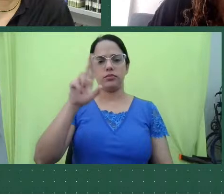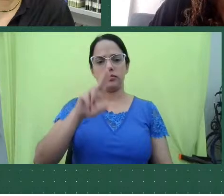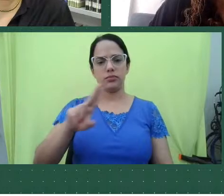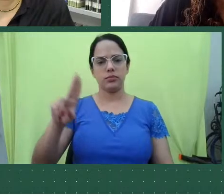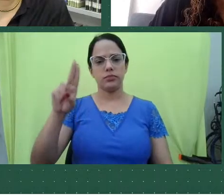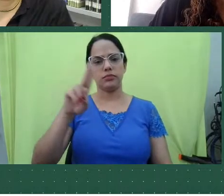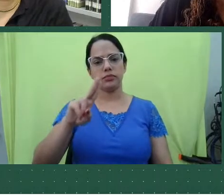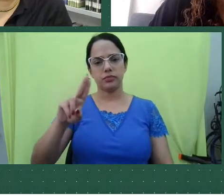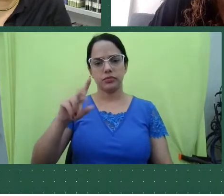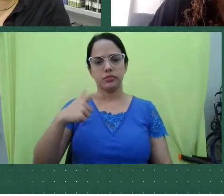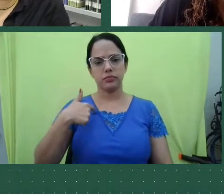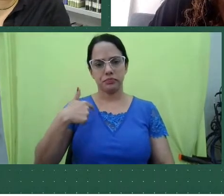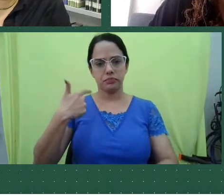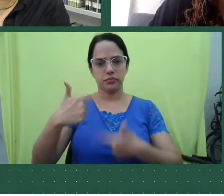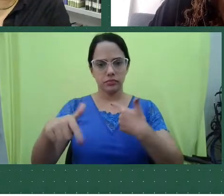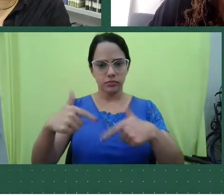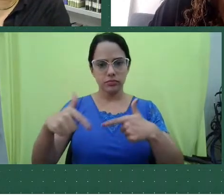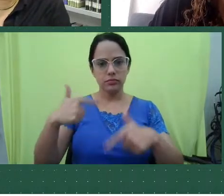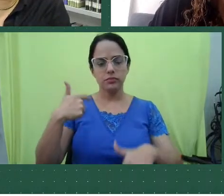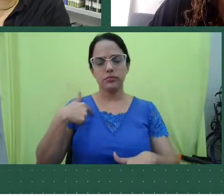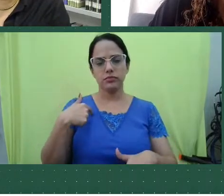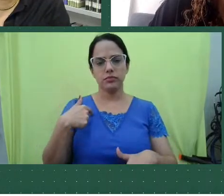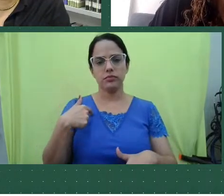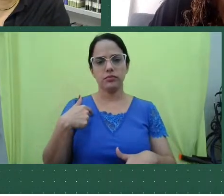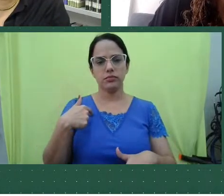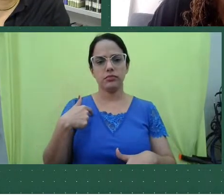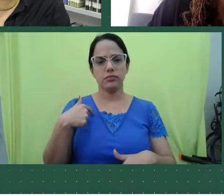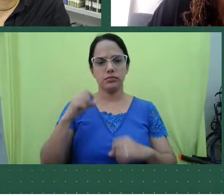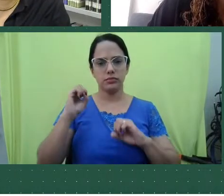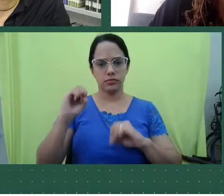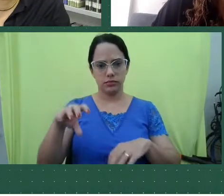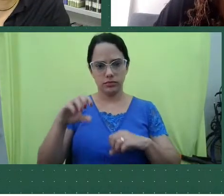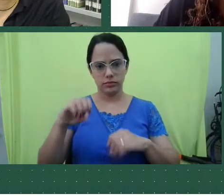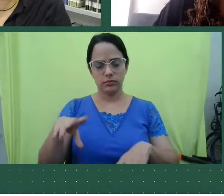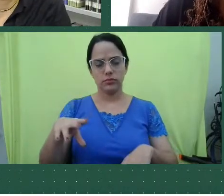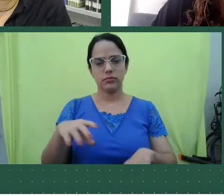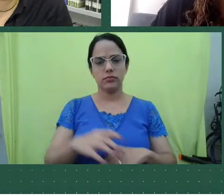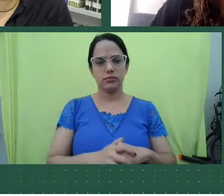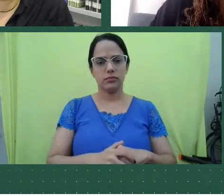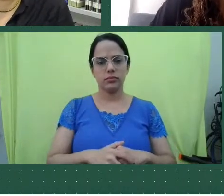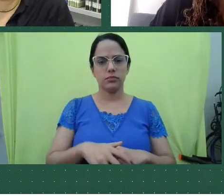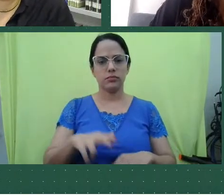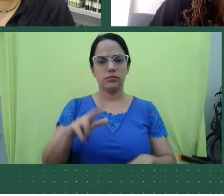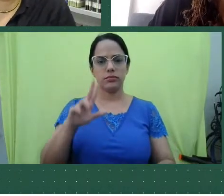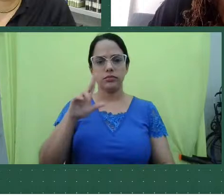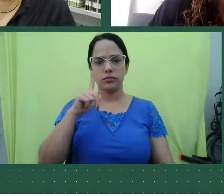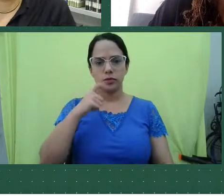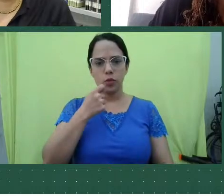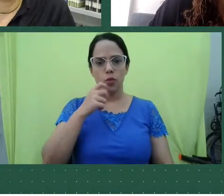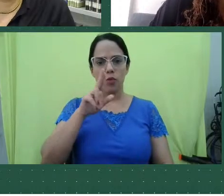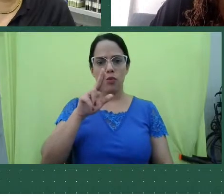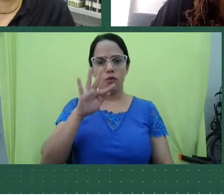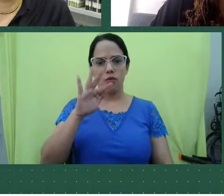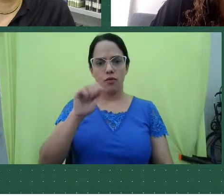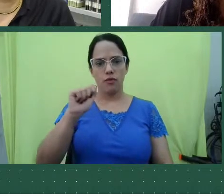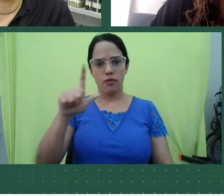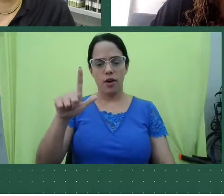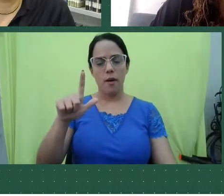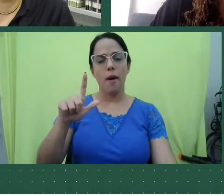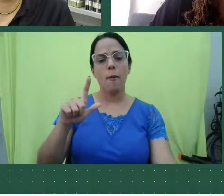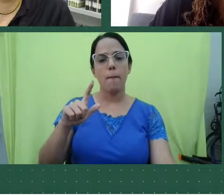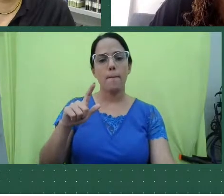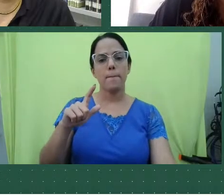universitário que eu atuo, que é o Hospital Universitário Professor Alberto Antunes, aqui da UFAL, mas está sendo,